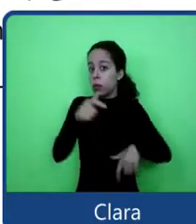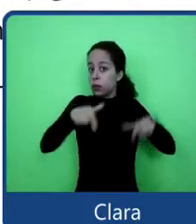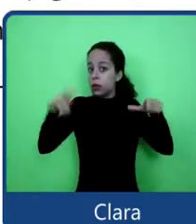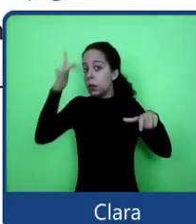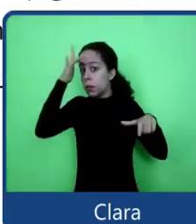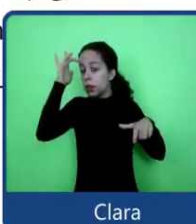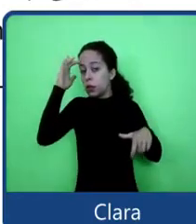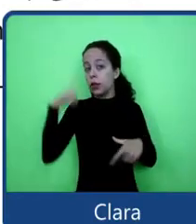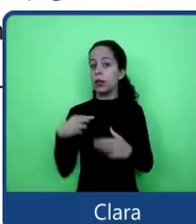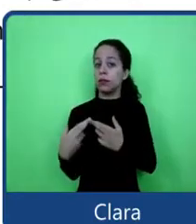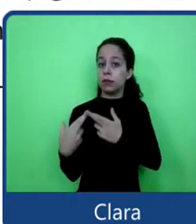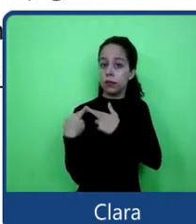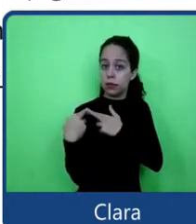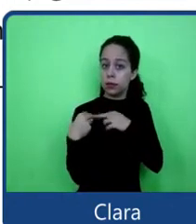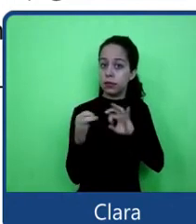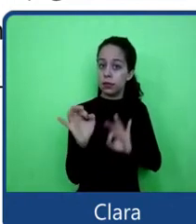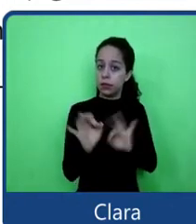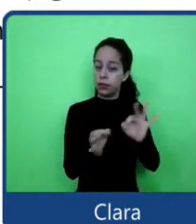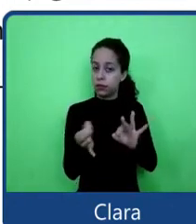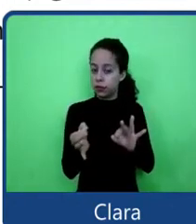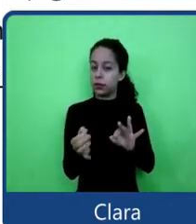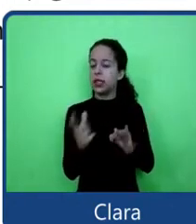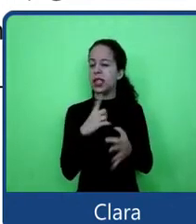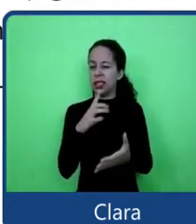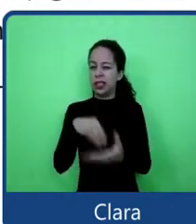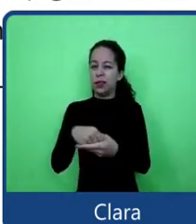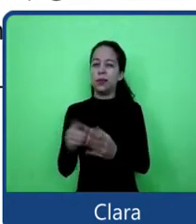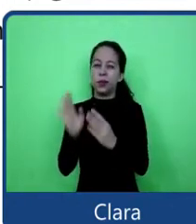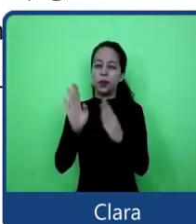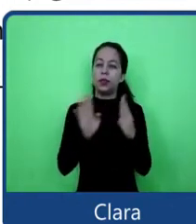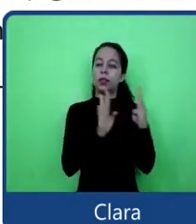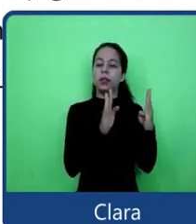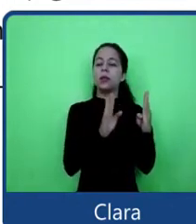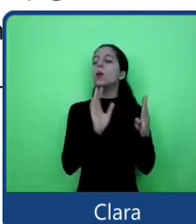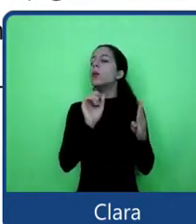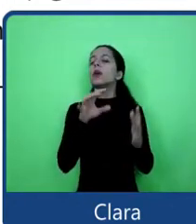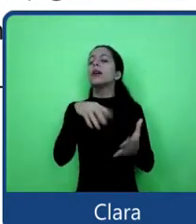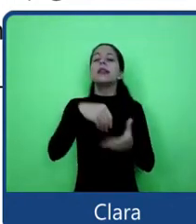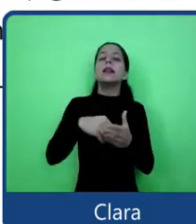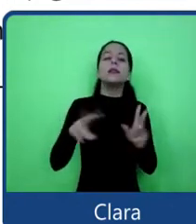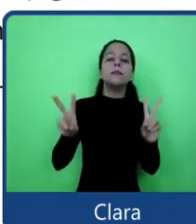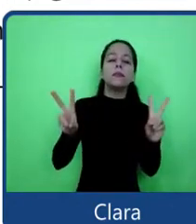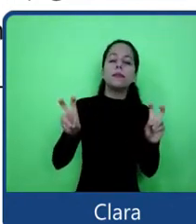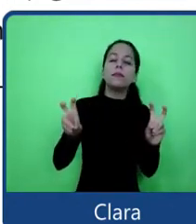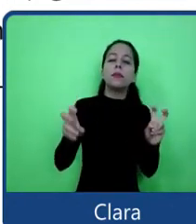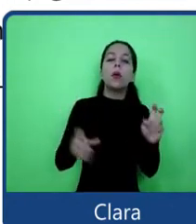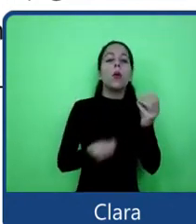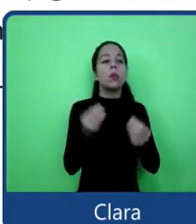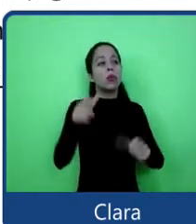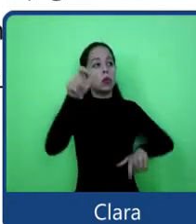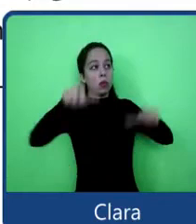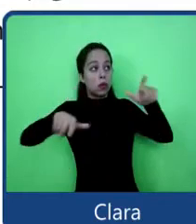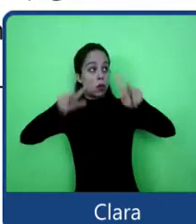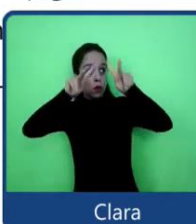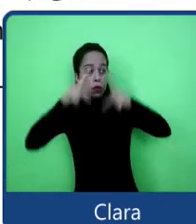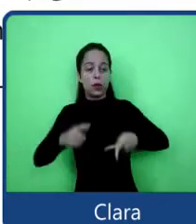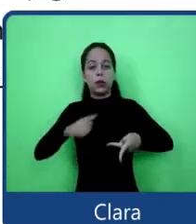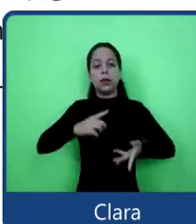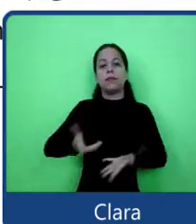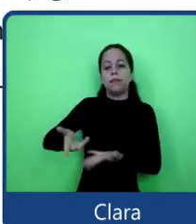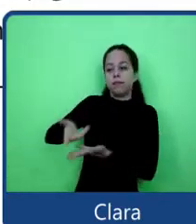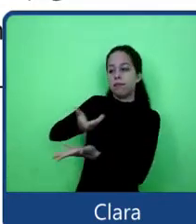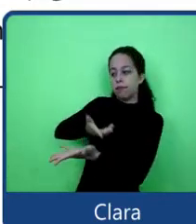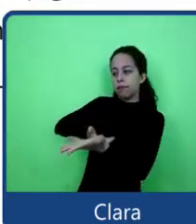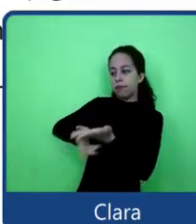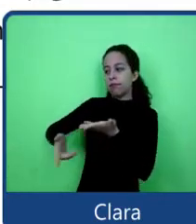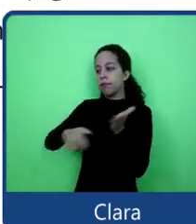está em jogo nesse processo é o conteúdo da própria cooperação humana e a maneira como, no âmbito dessa cooperação, as